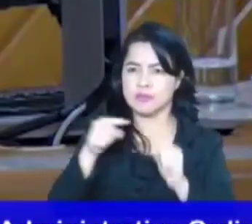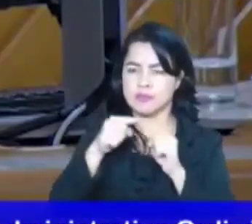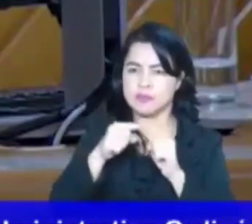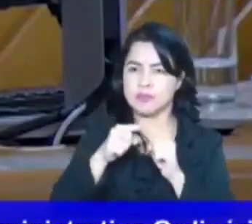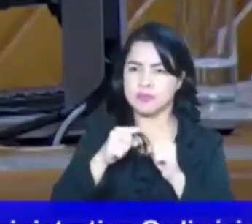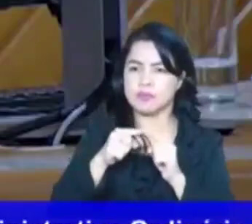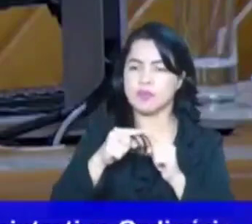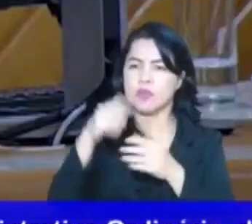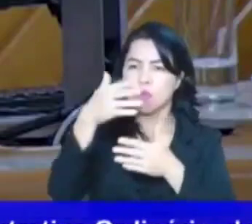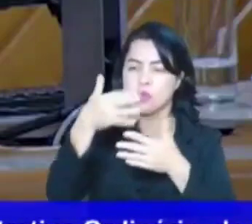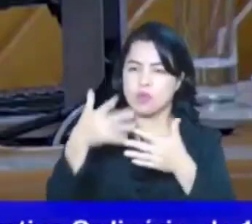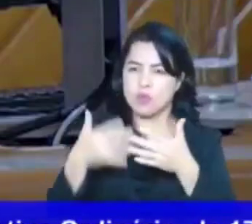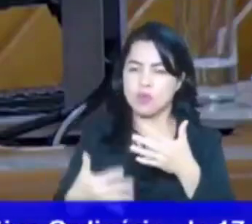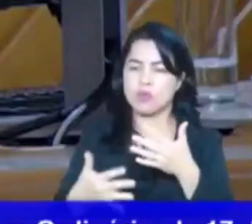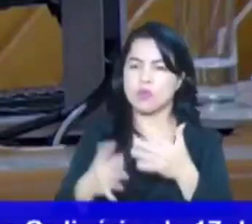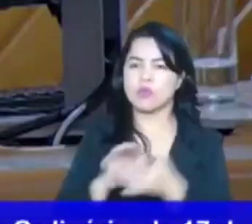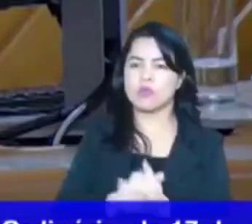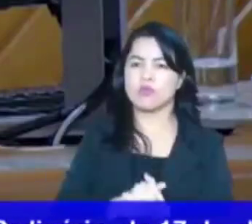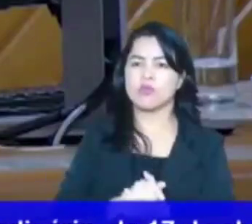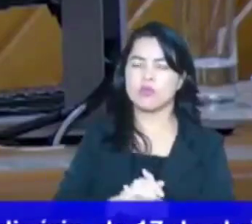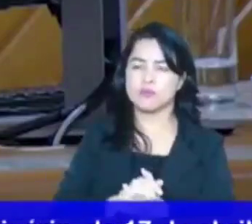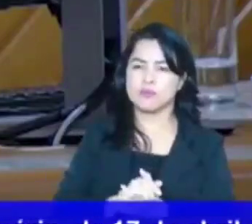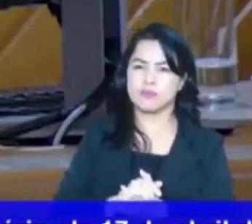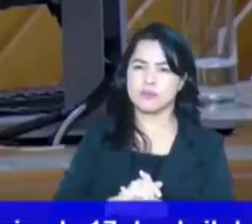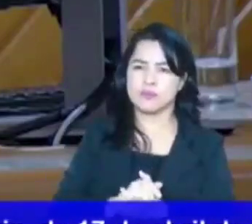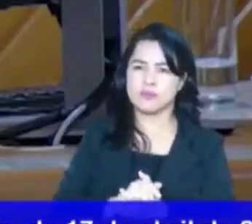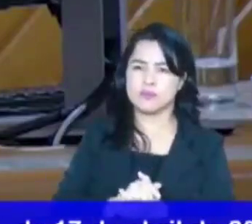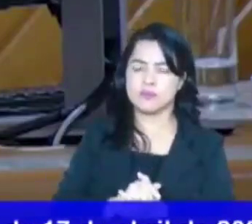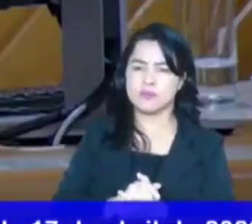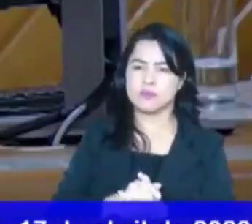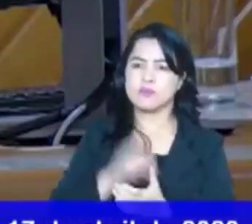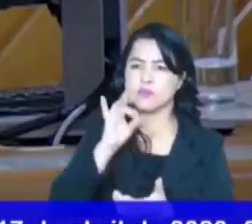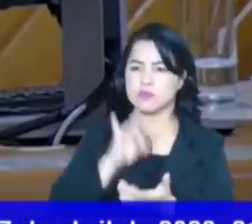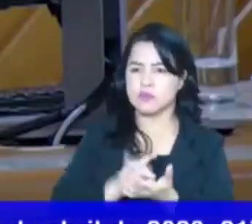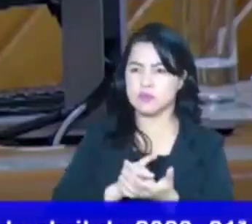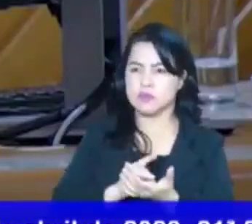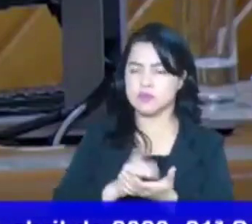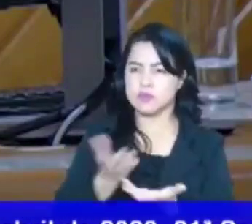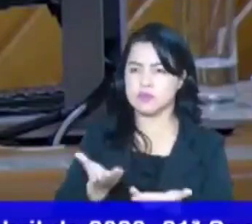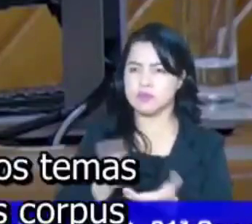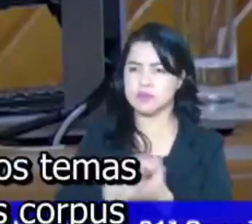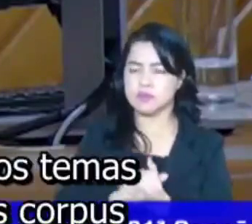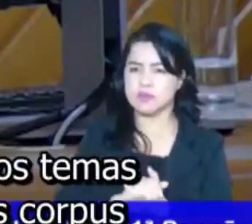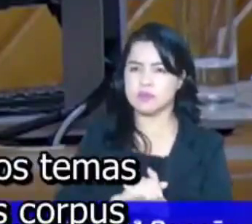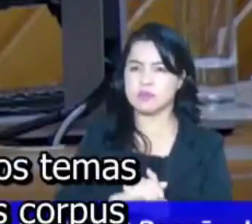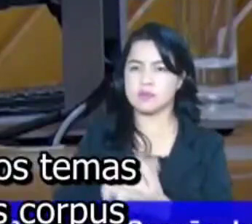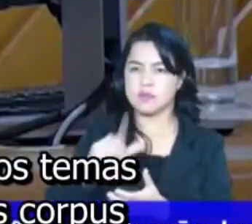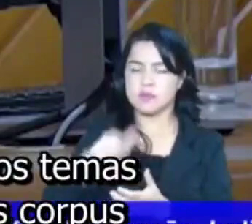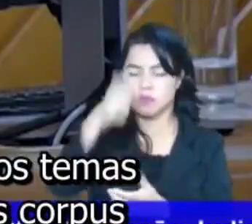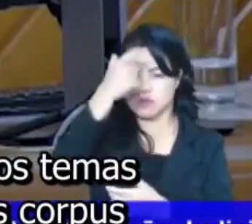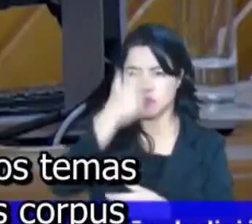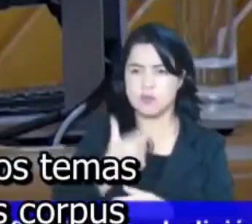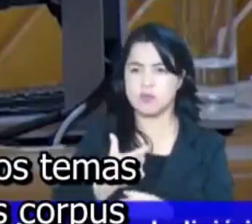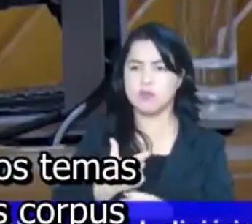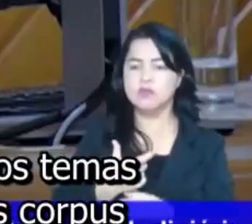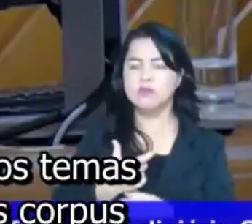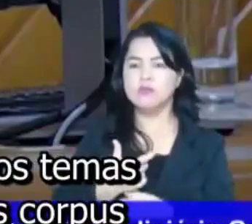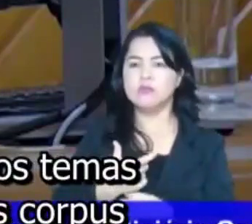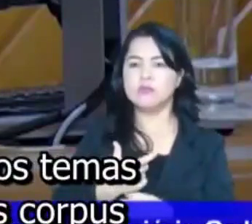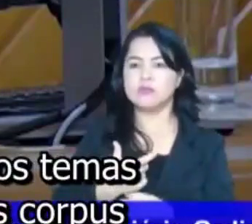afirmado por essa Corte, portanto, ou reafirmado por essa Corte, é o caráter